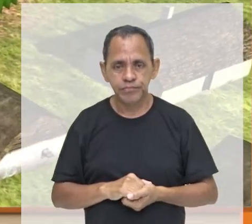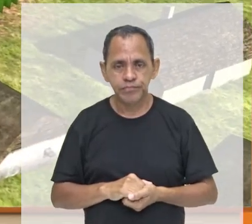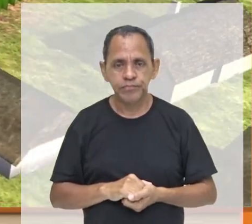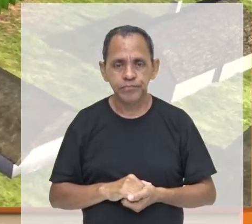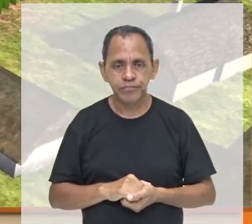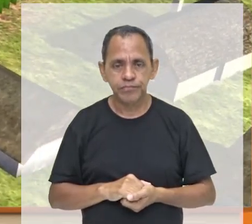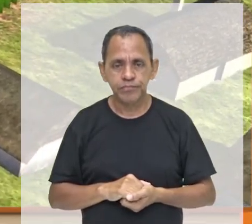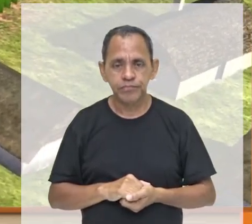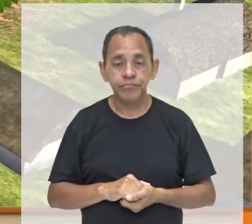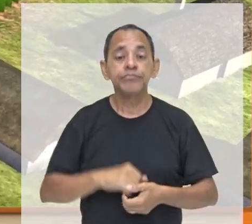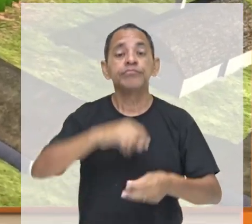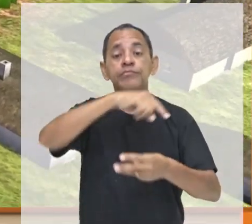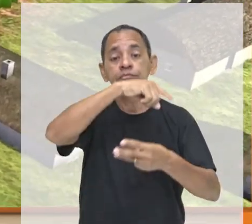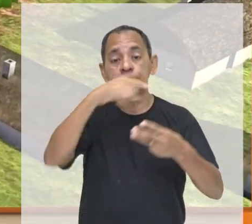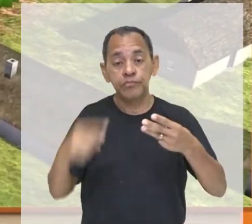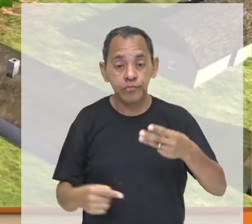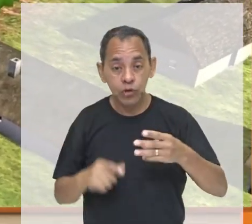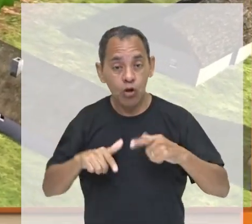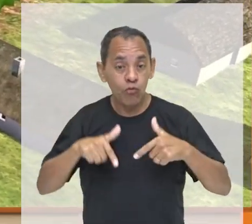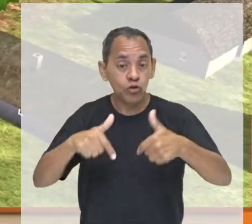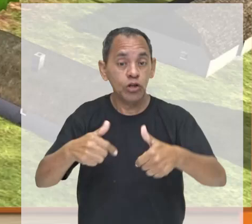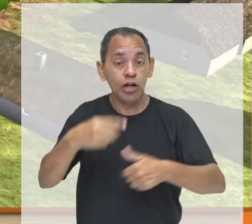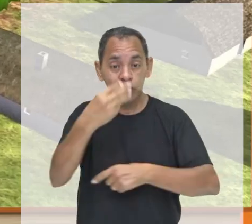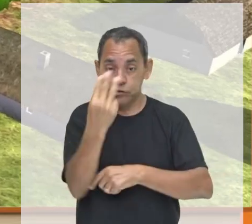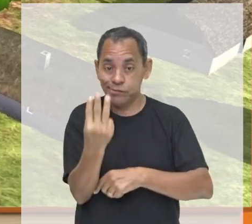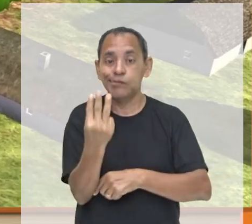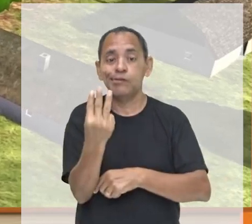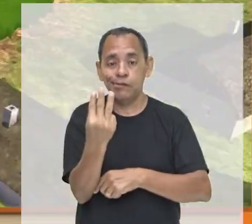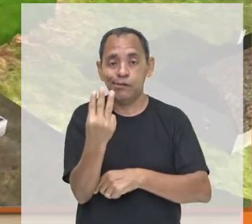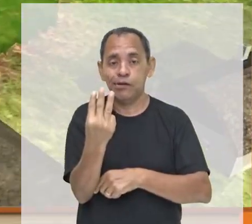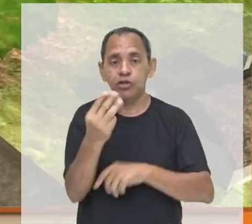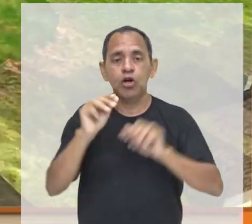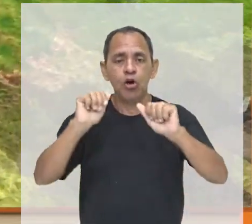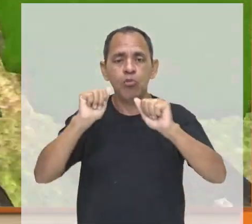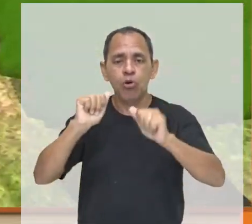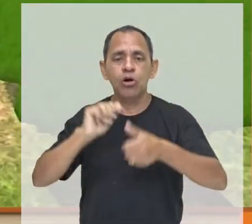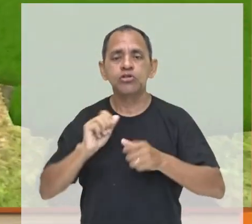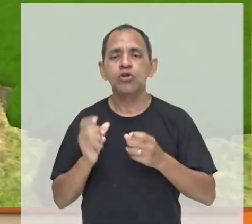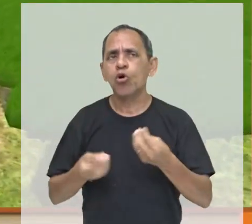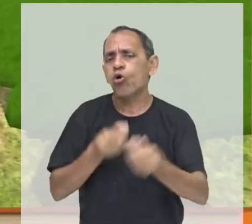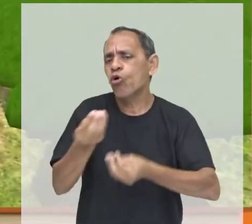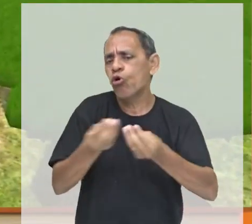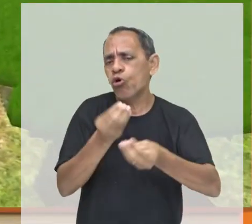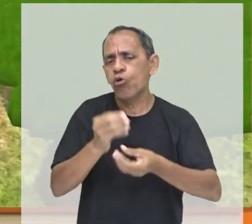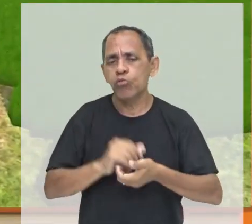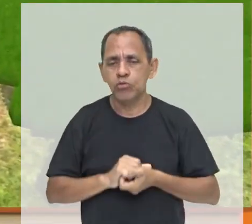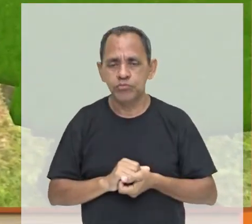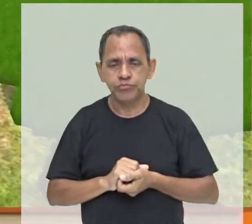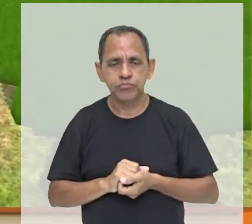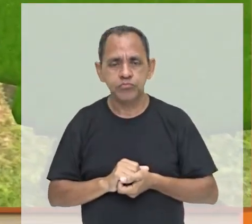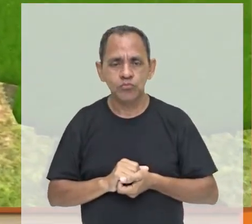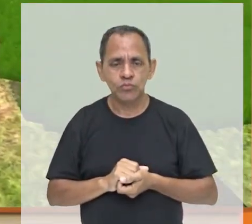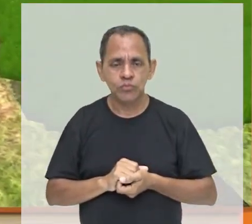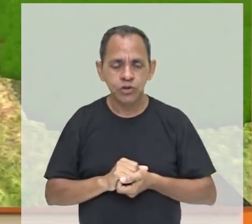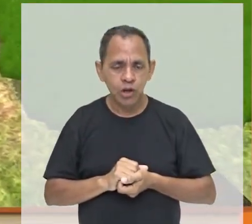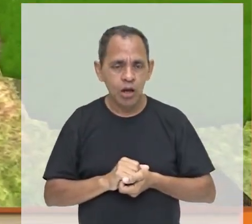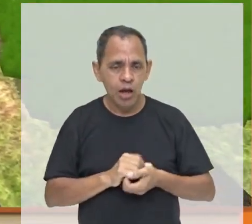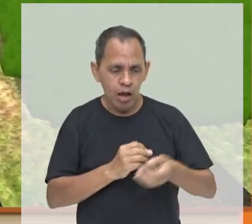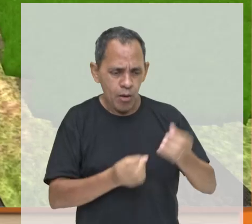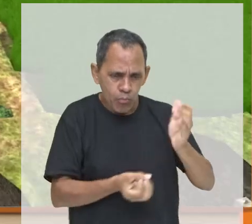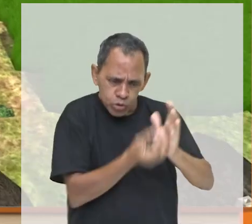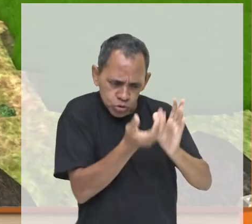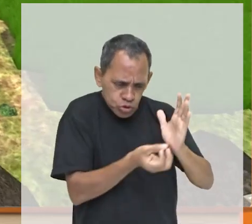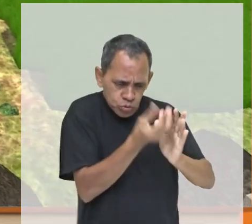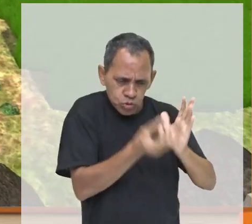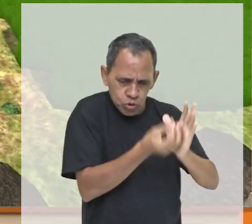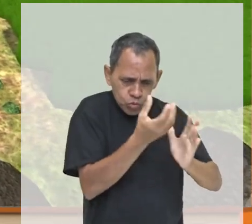realizadas numa mesma área, ou até mesmo, gente, a rotação de culturas, tá? Essa rotação de culturas,